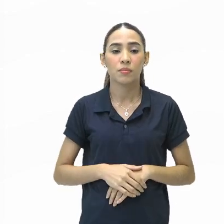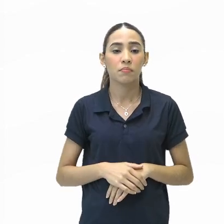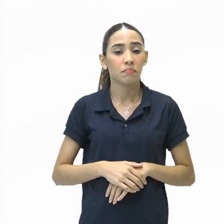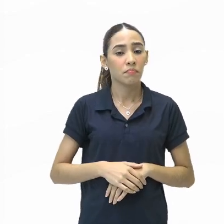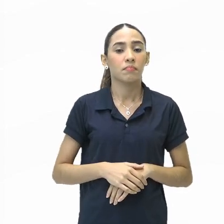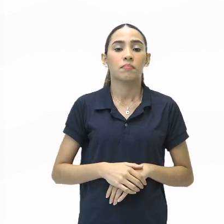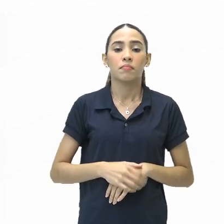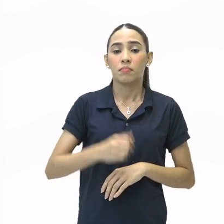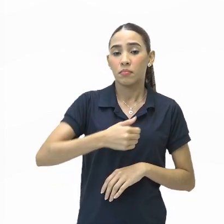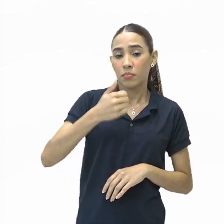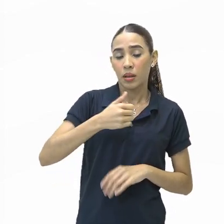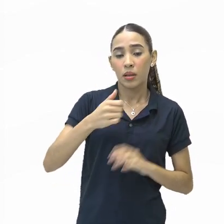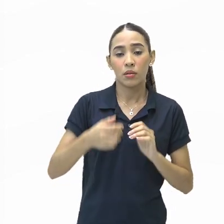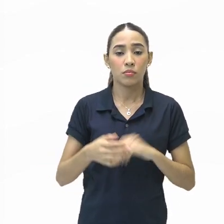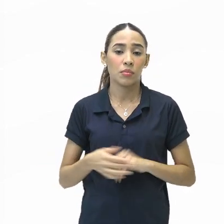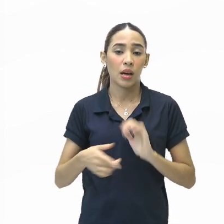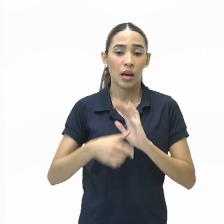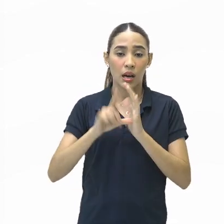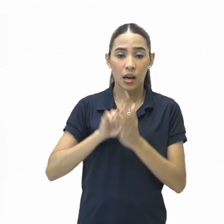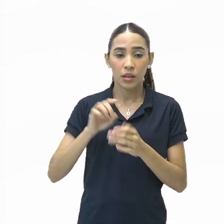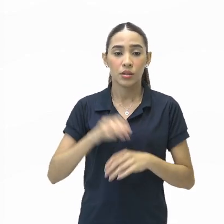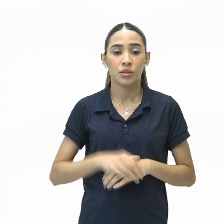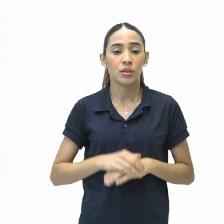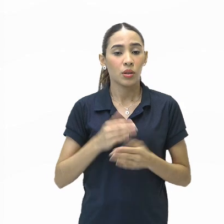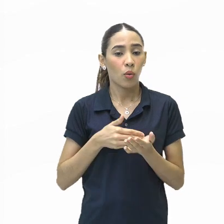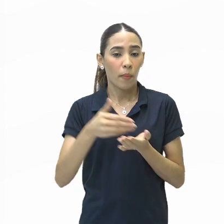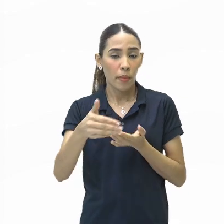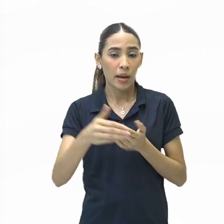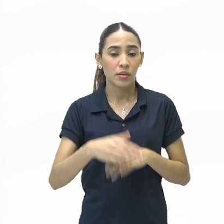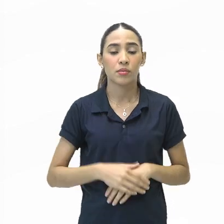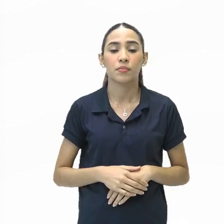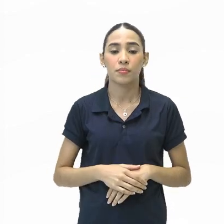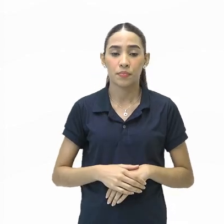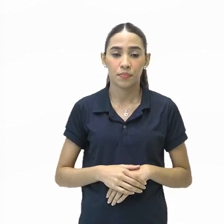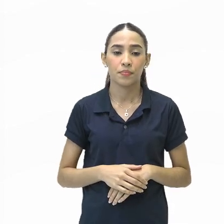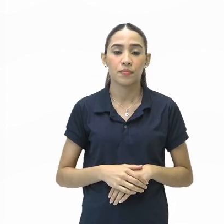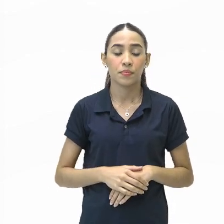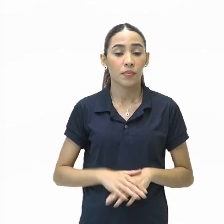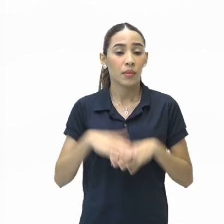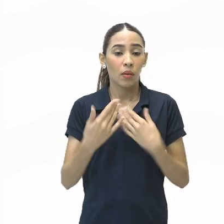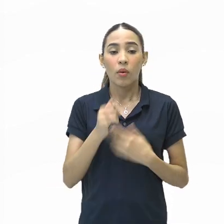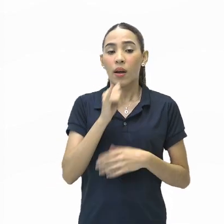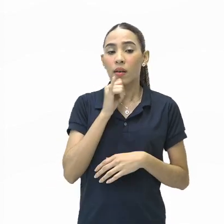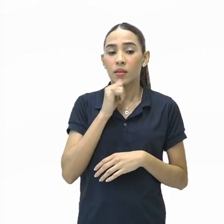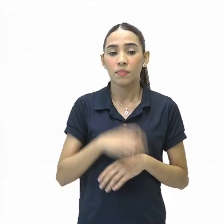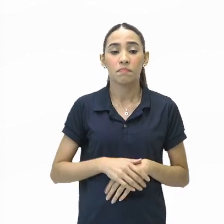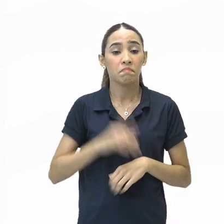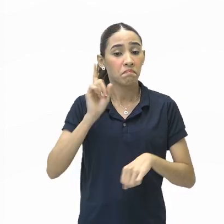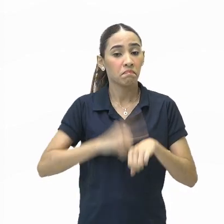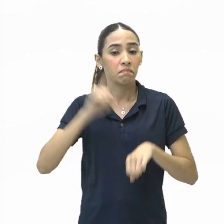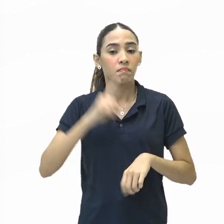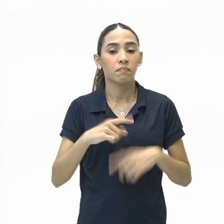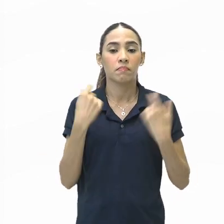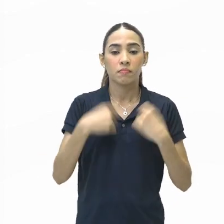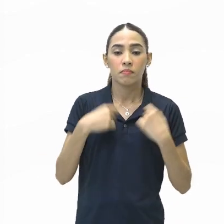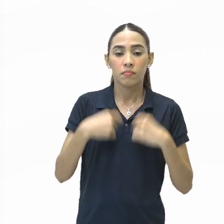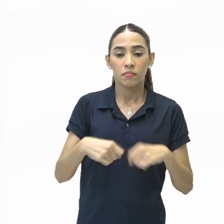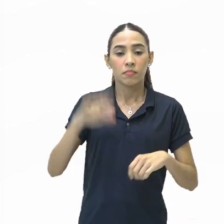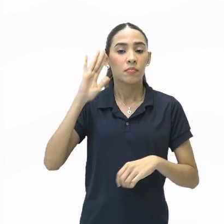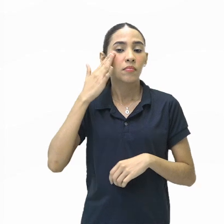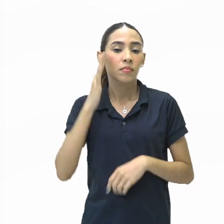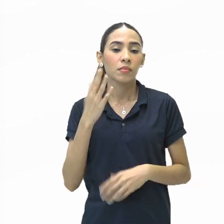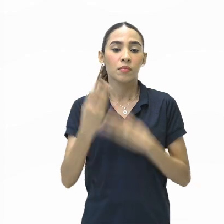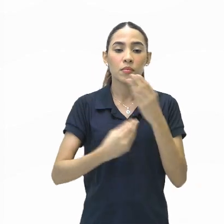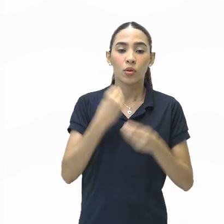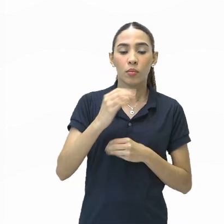primeiro lugar, antes de mais nada, antes de tudo, em princípio, primeiramente. Olha o exemplo. Primeiramente, devemos